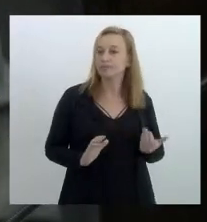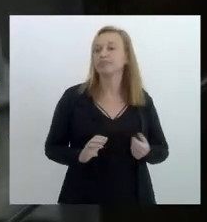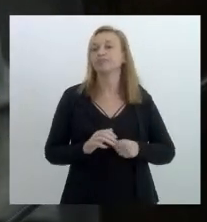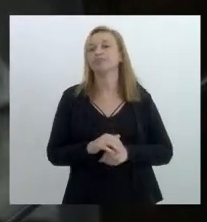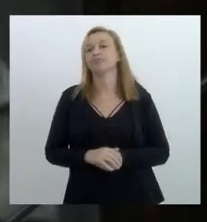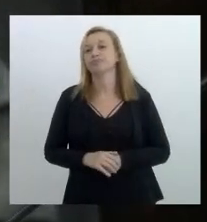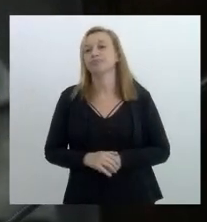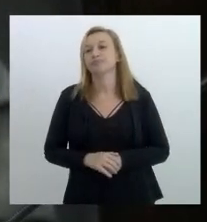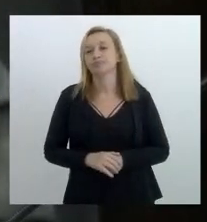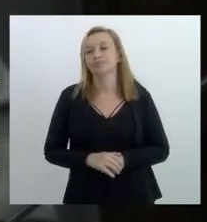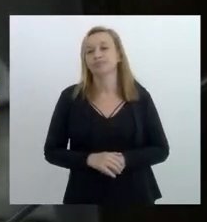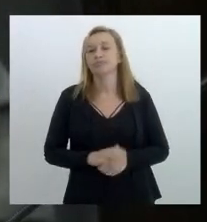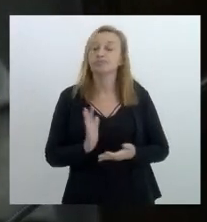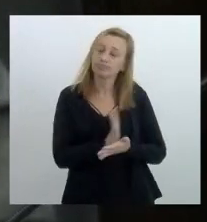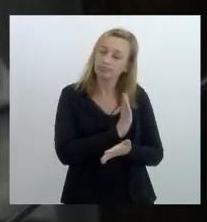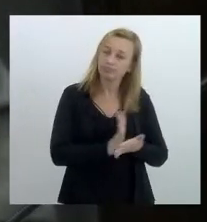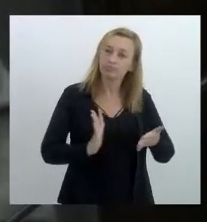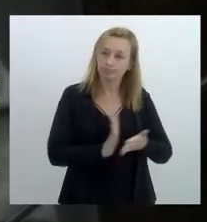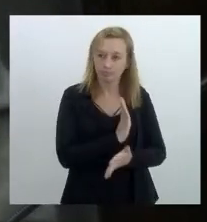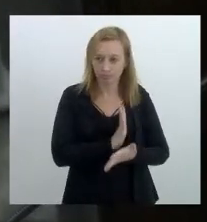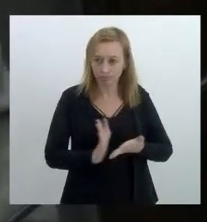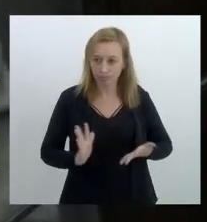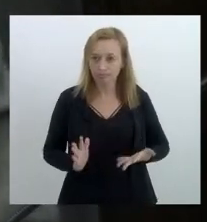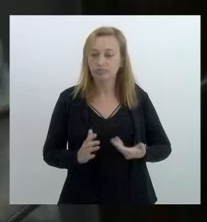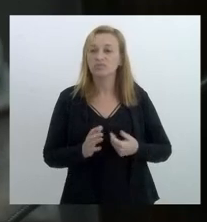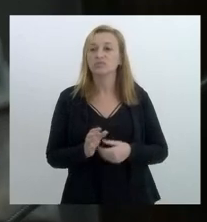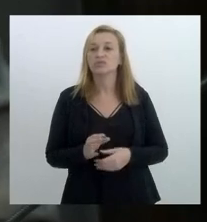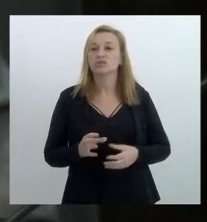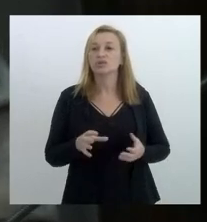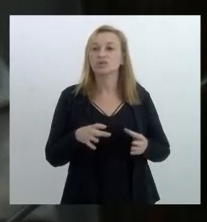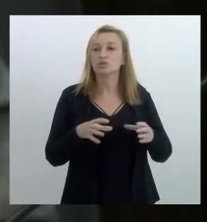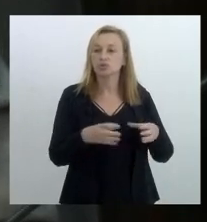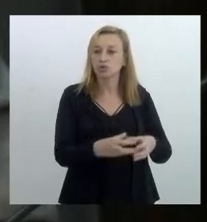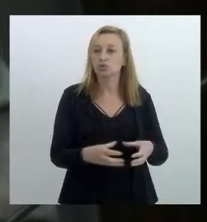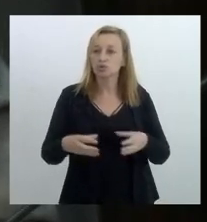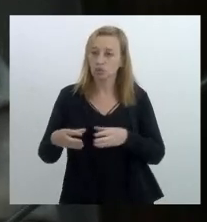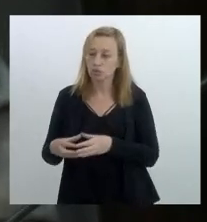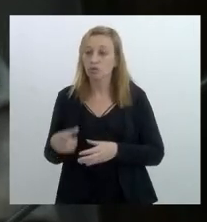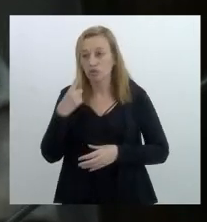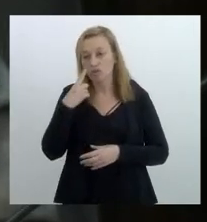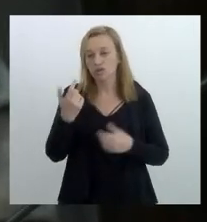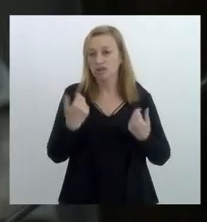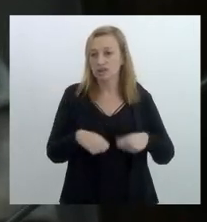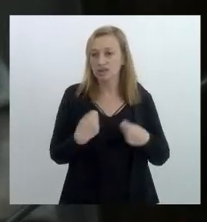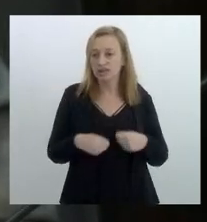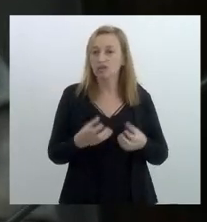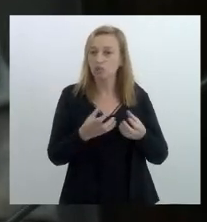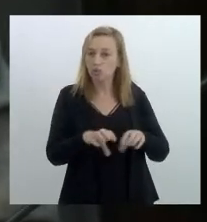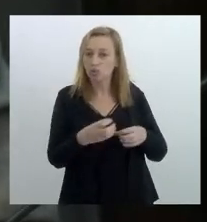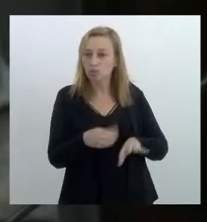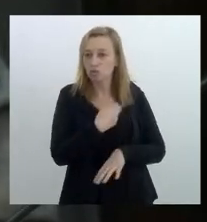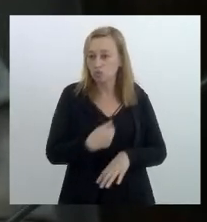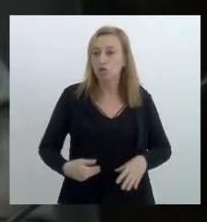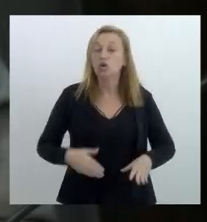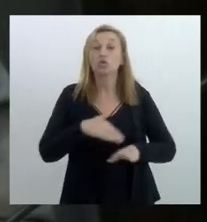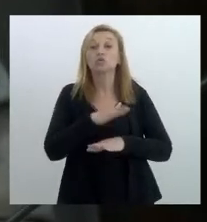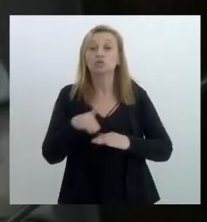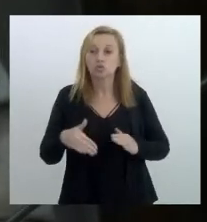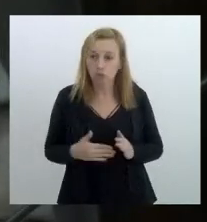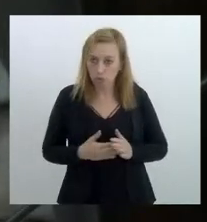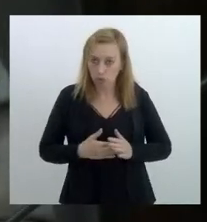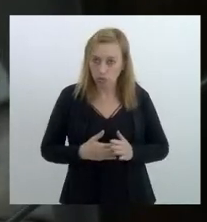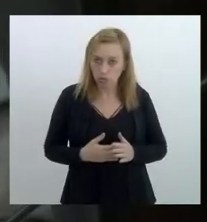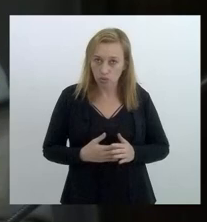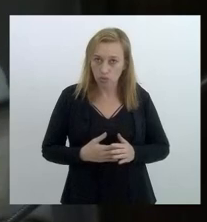E alguns órgãos colocaram a necessidade de concurso público. Todos, sem